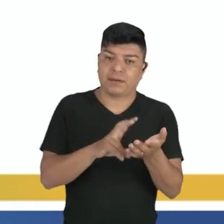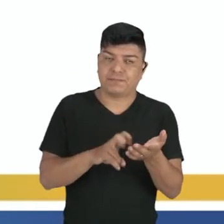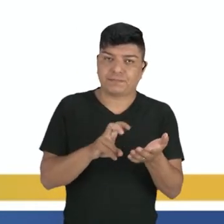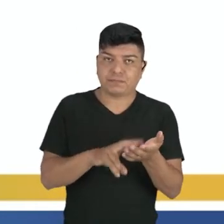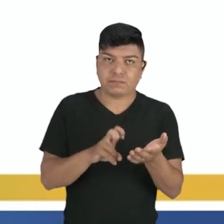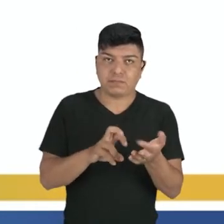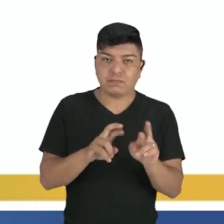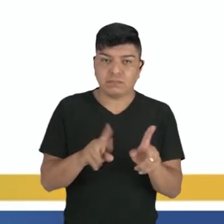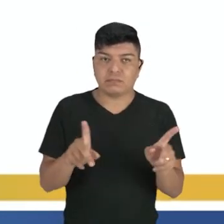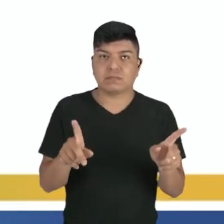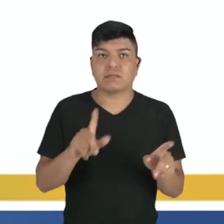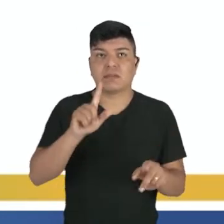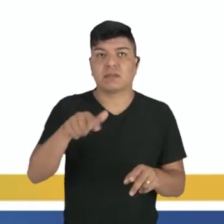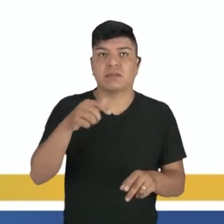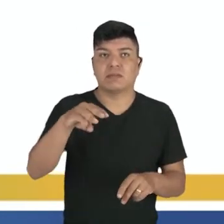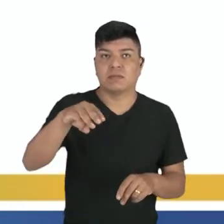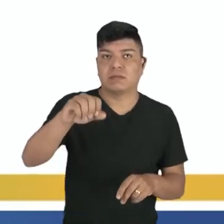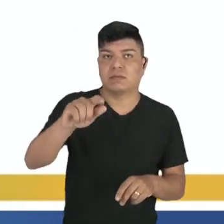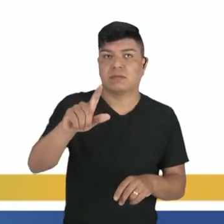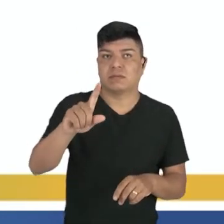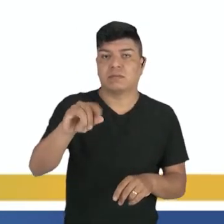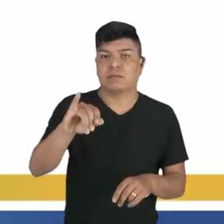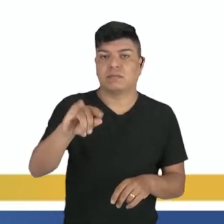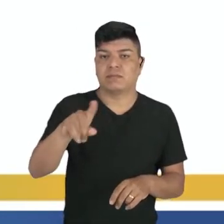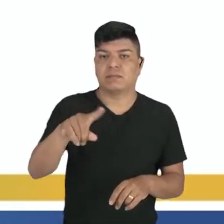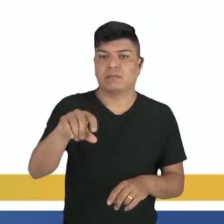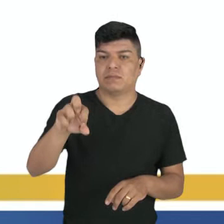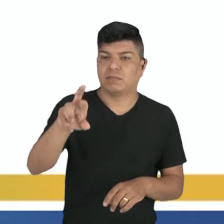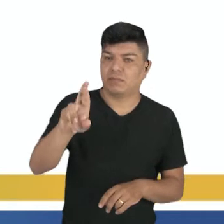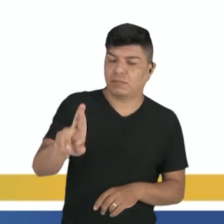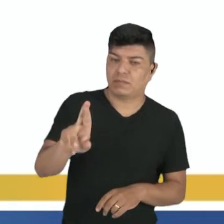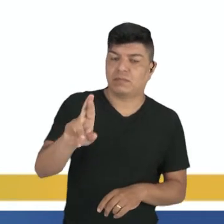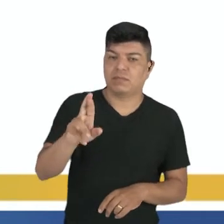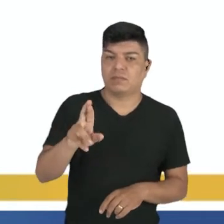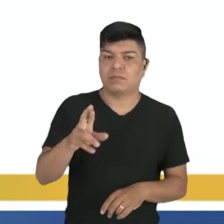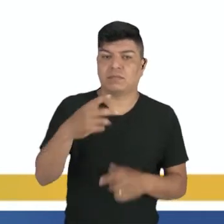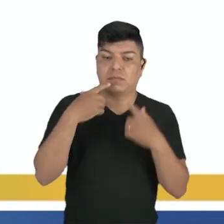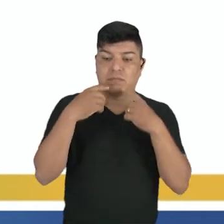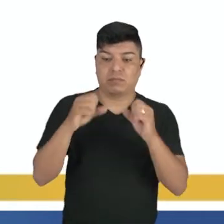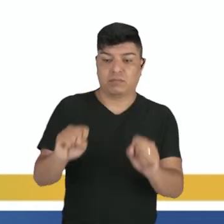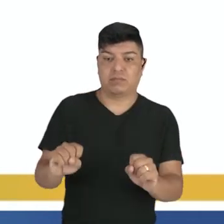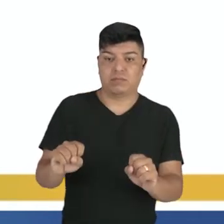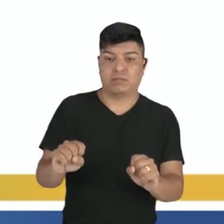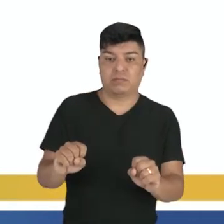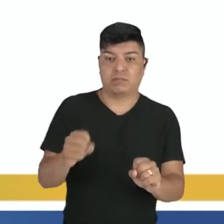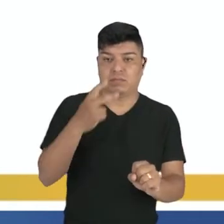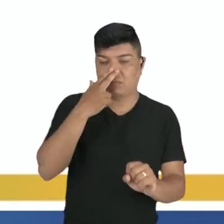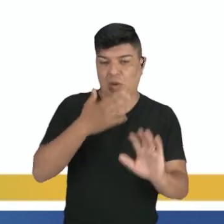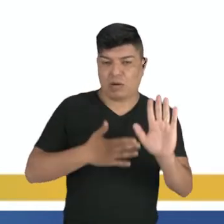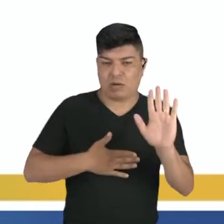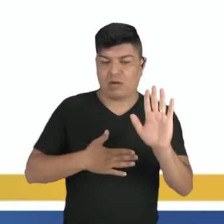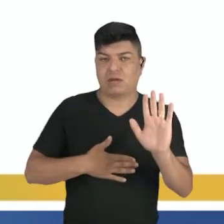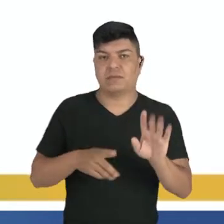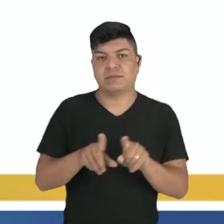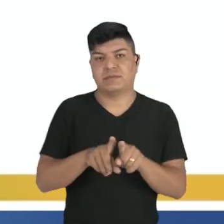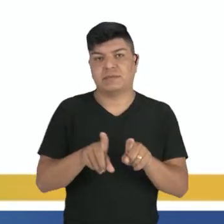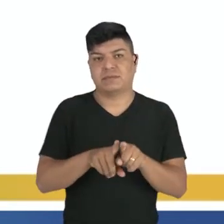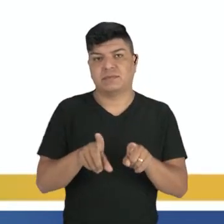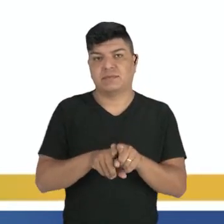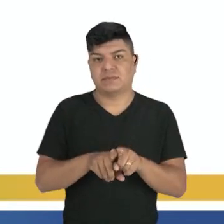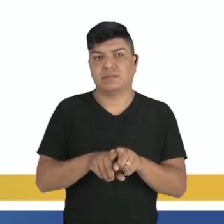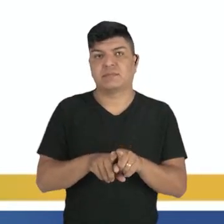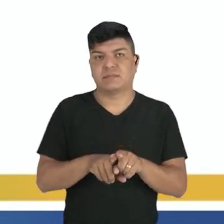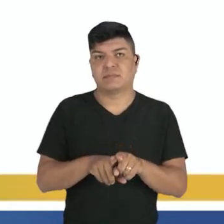comedido. Já a de maldizer, a linguagem já é direta, né, já é ali mais marginalizada, ou seja, é